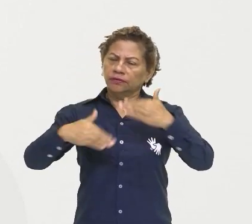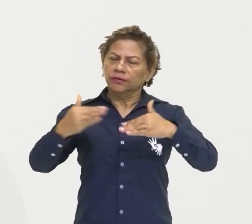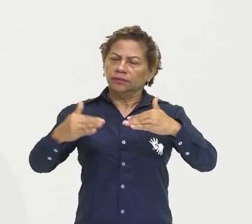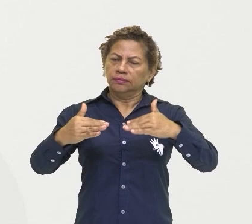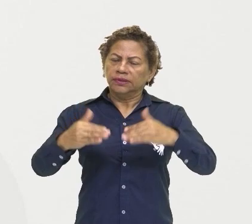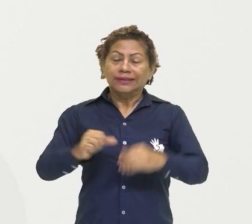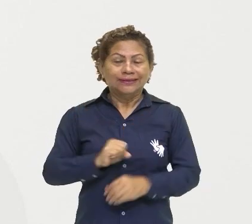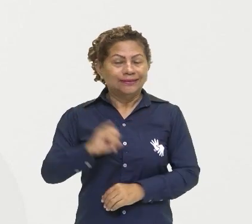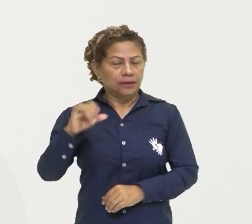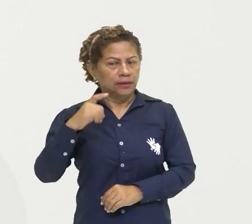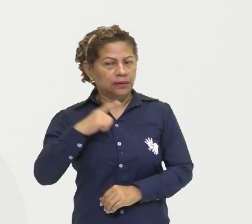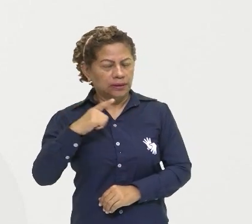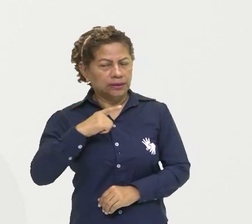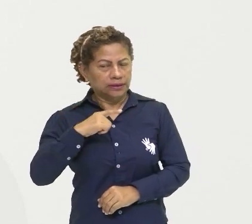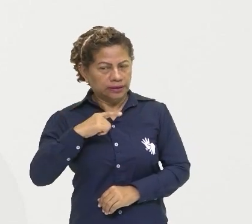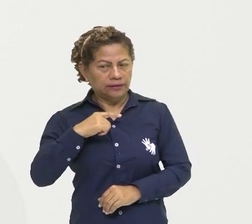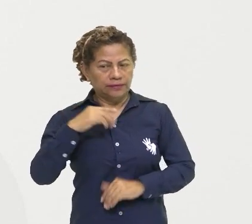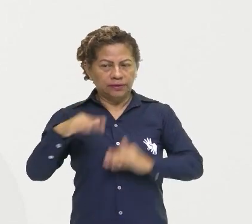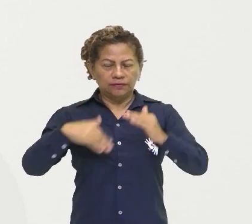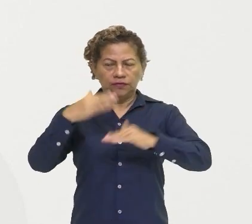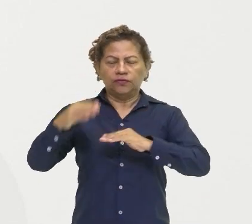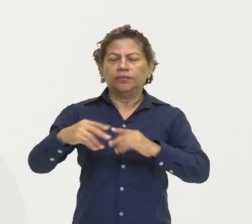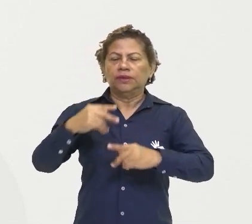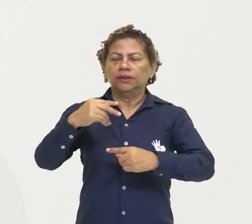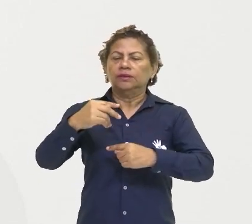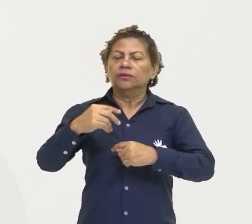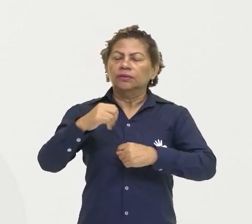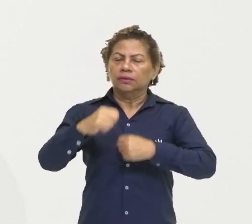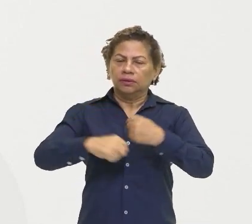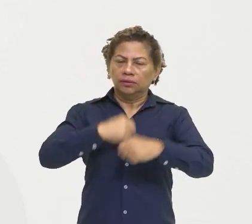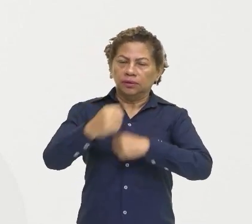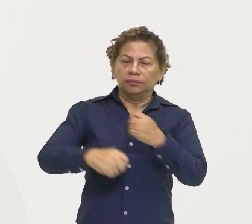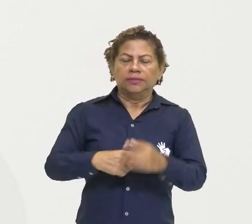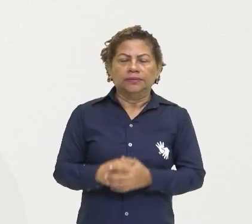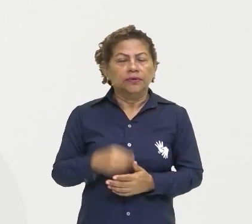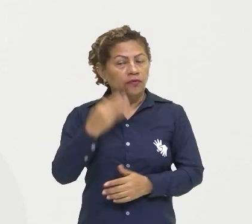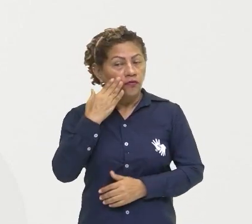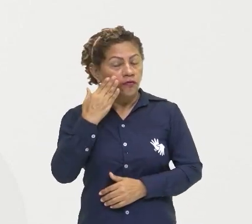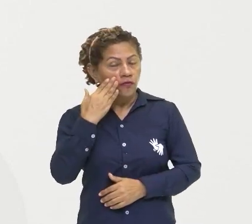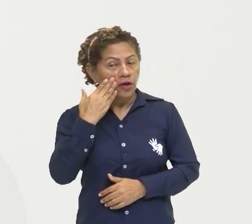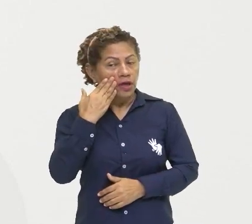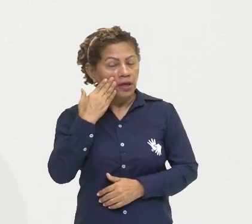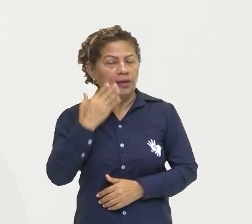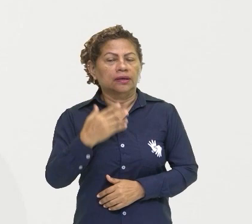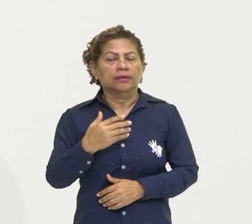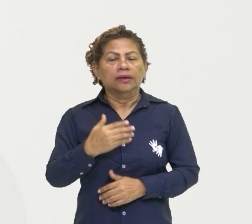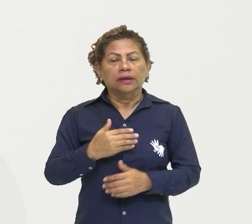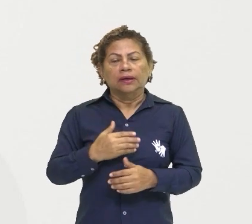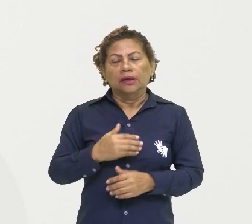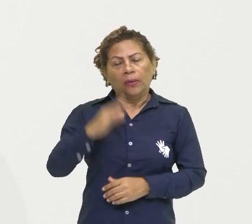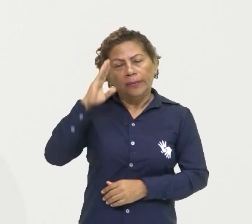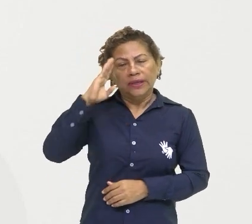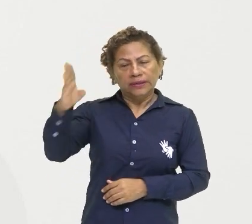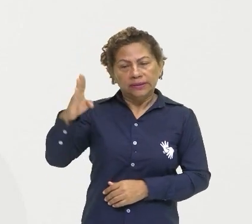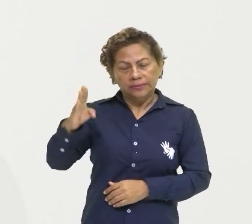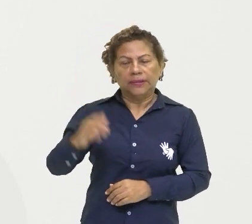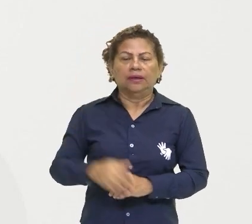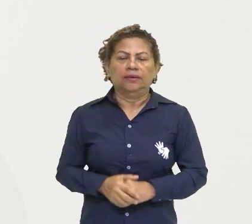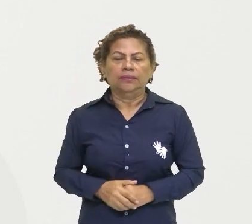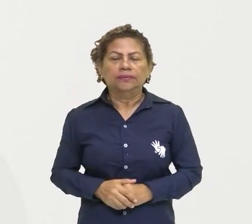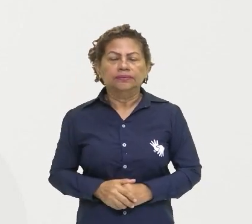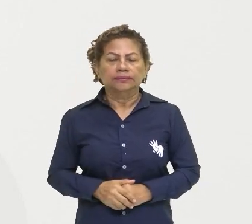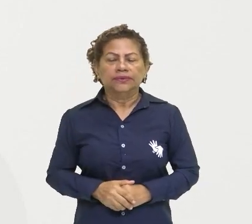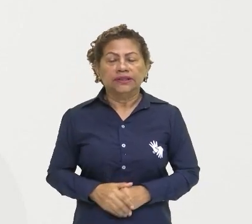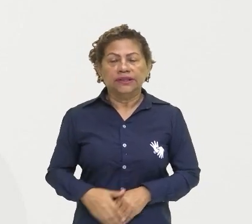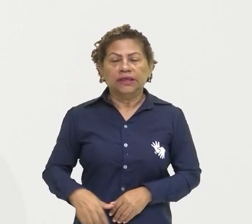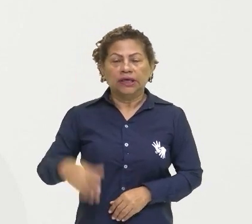tem um desenvolvimento socioeconômico ou não. Temos alguns indicadores aqui. Os principais são o PIB, que é o Produto Interno